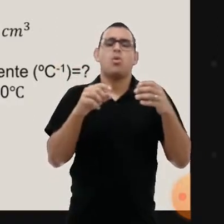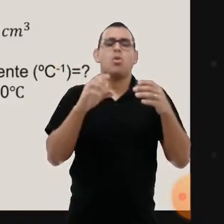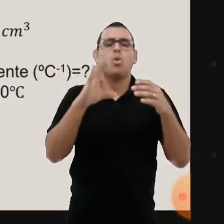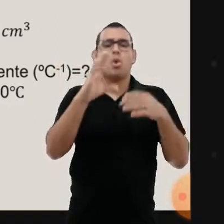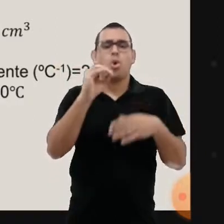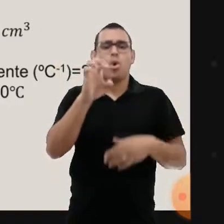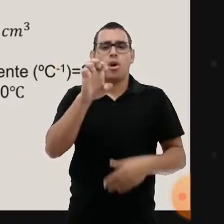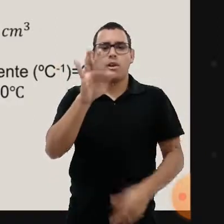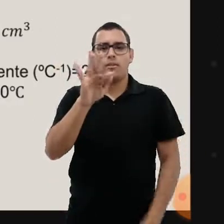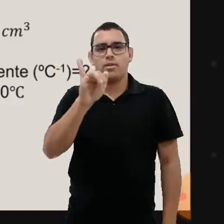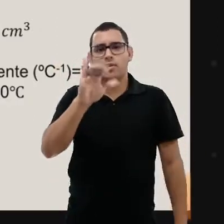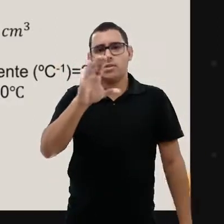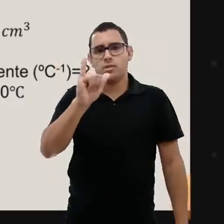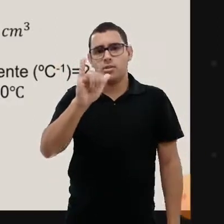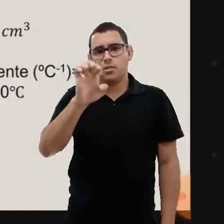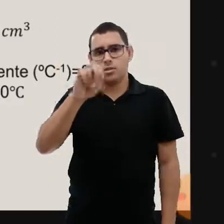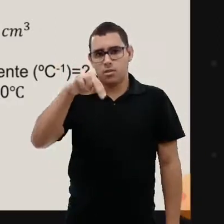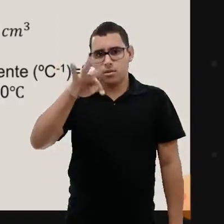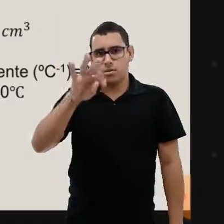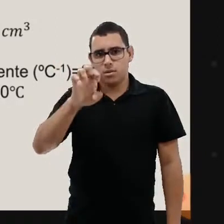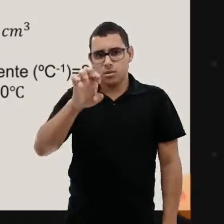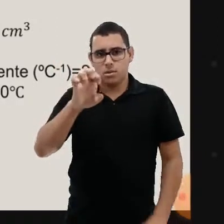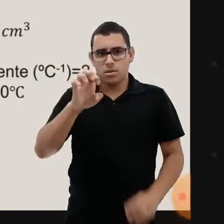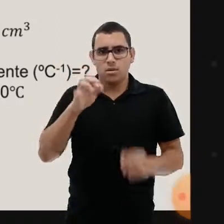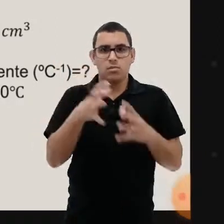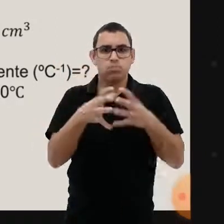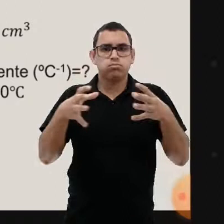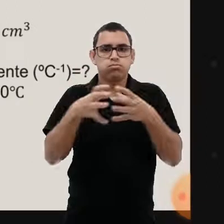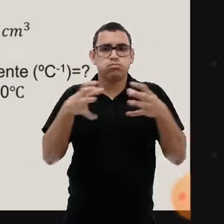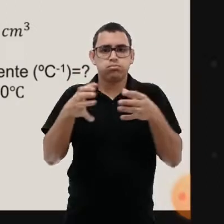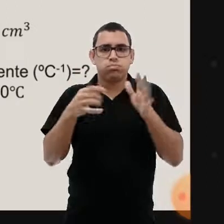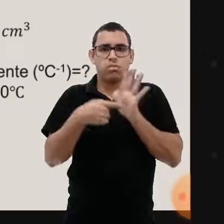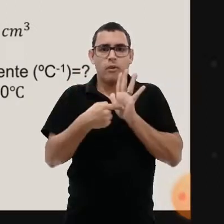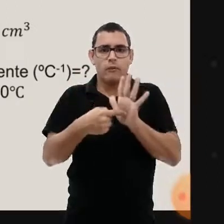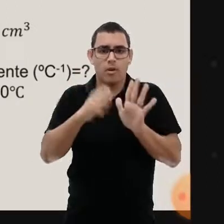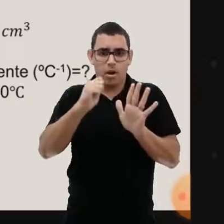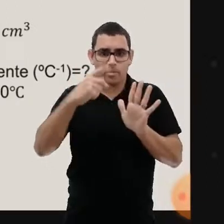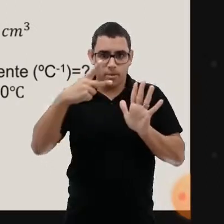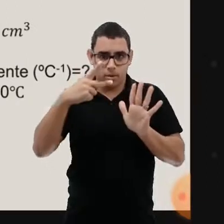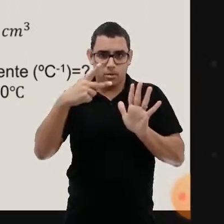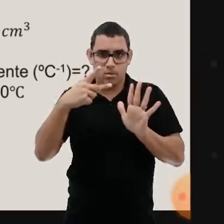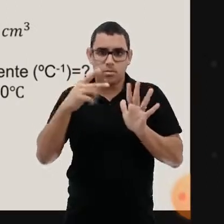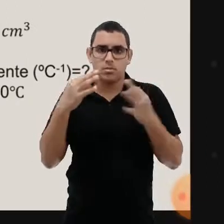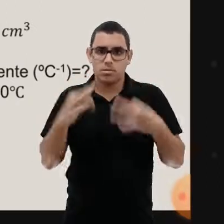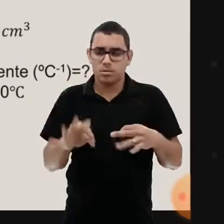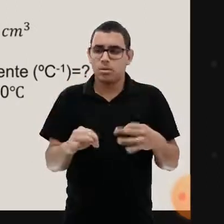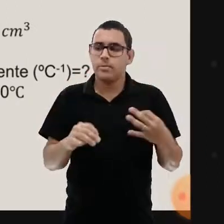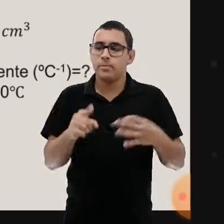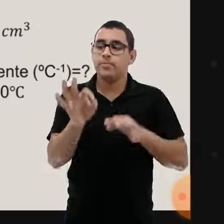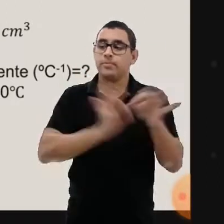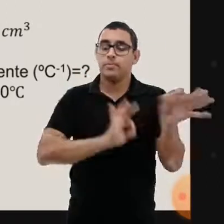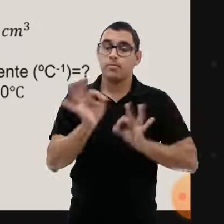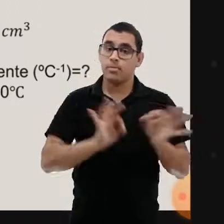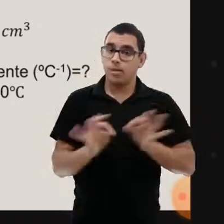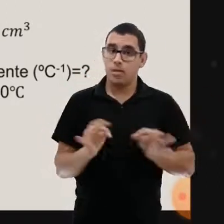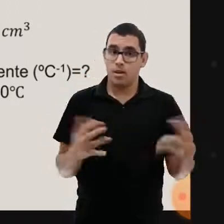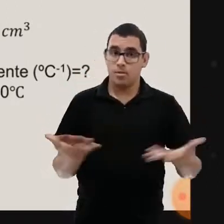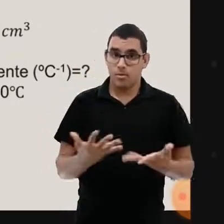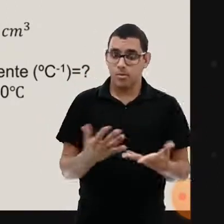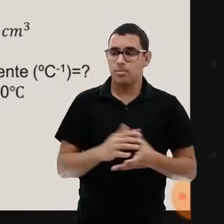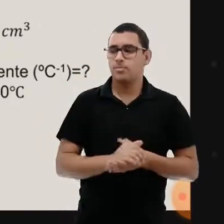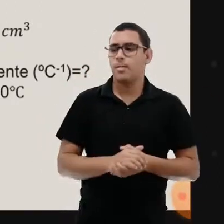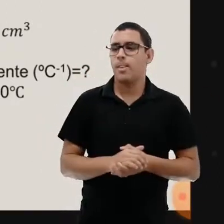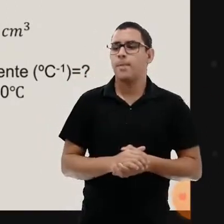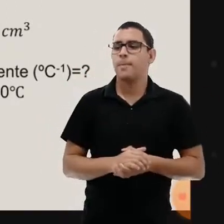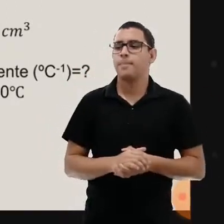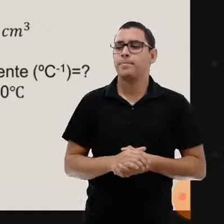aparente? Então, observem que foram dadas várias informações nessa questão. Então, agora nós vamos organizar